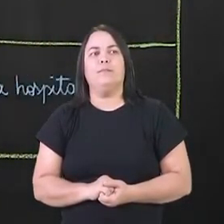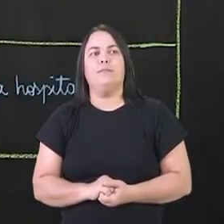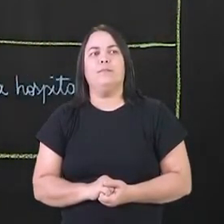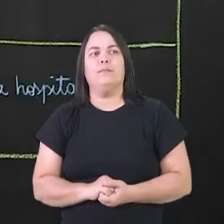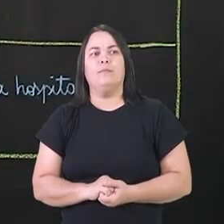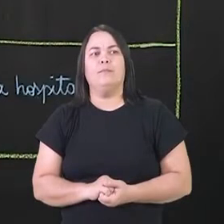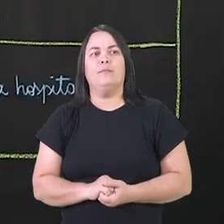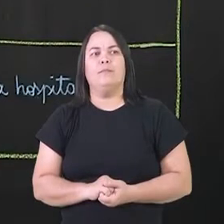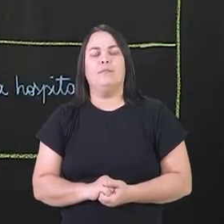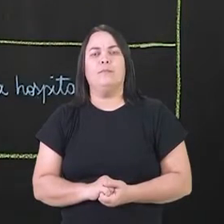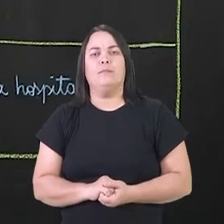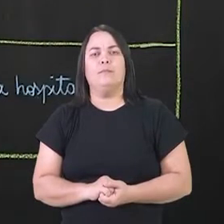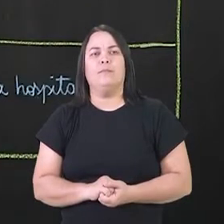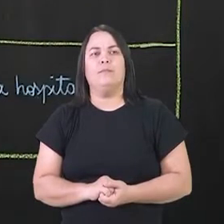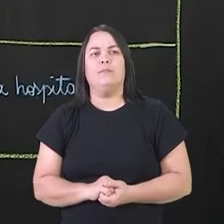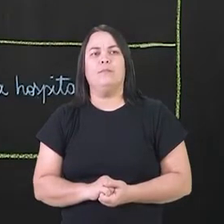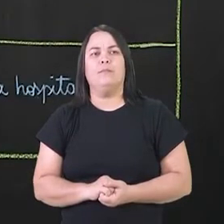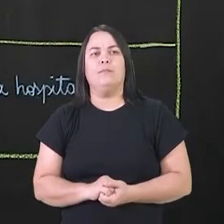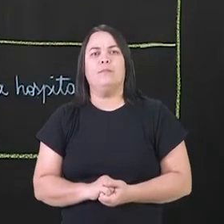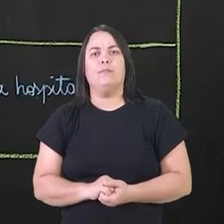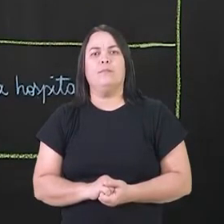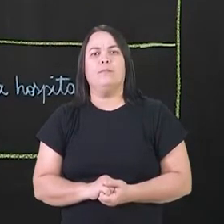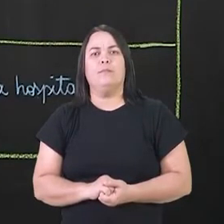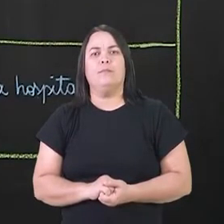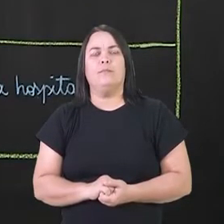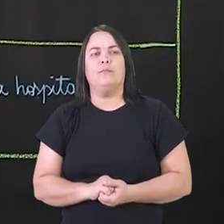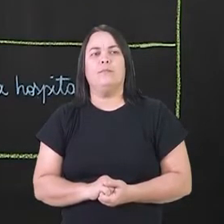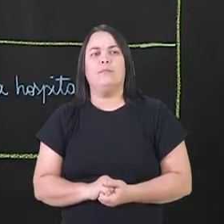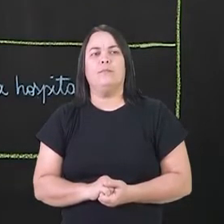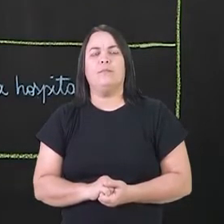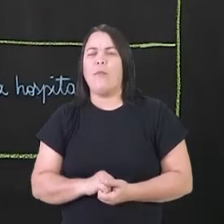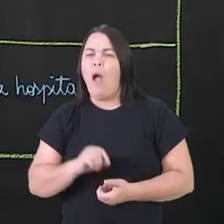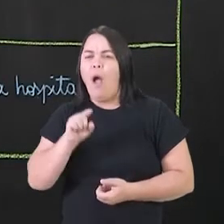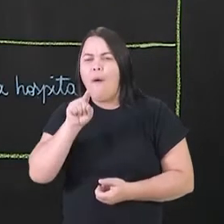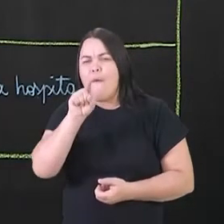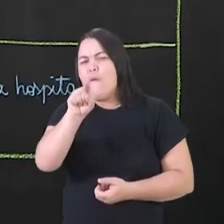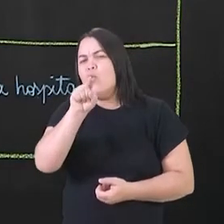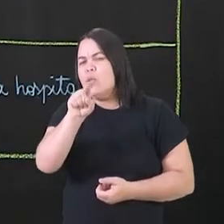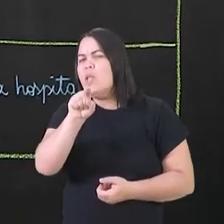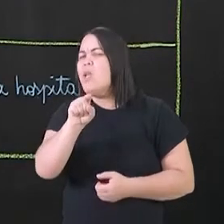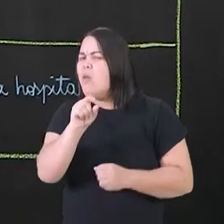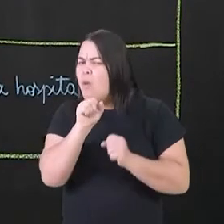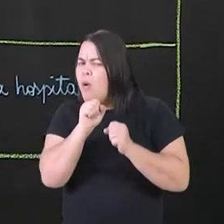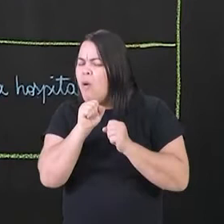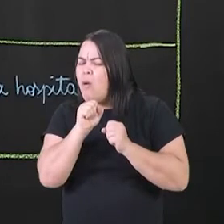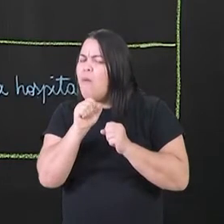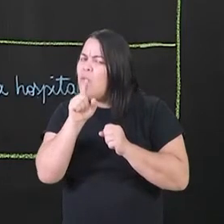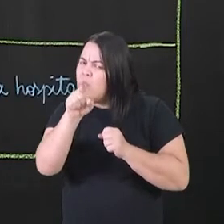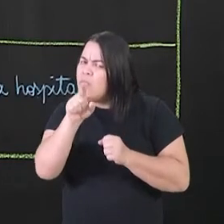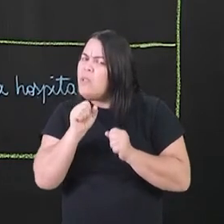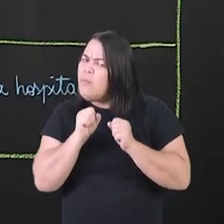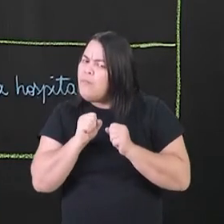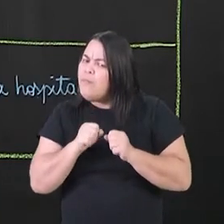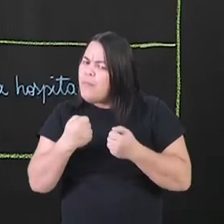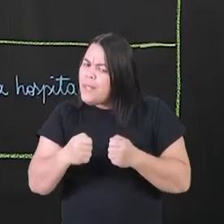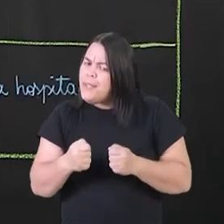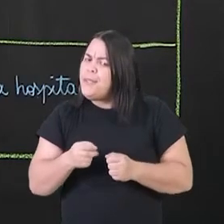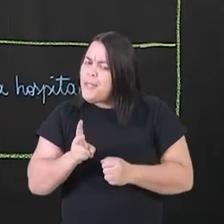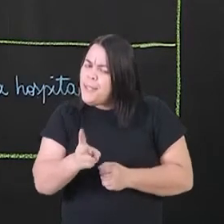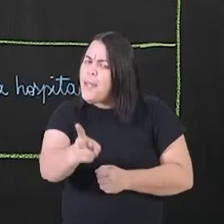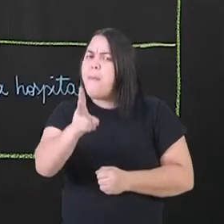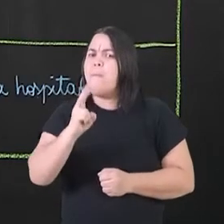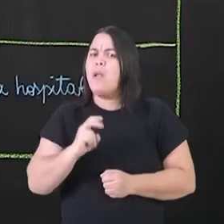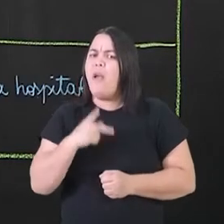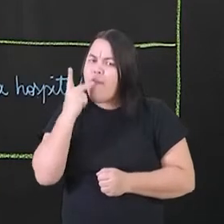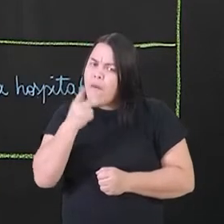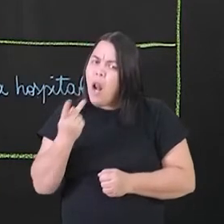You should always tell the truth. Você devia sempre falar a verdade.